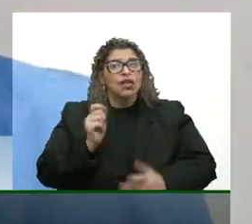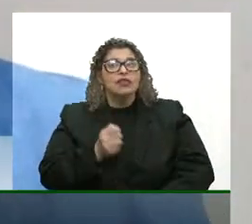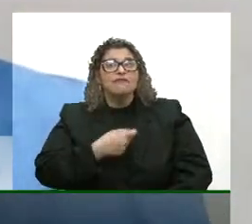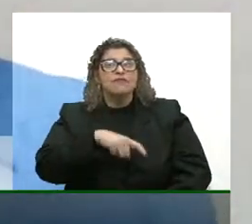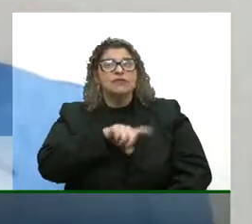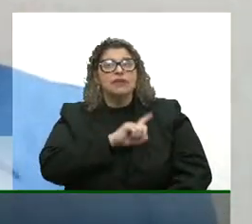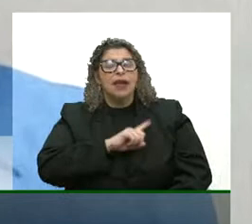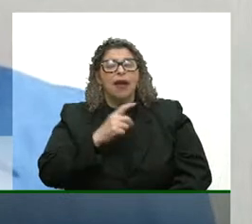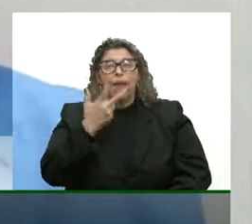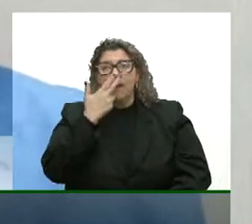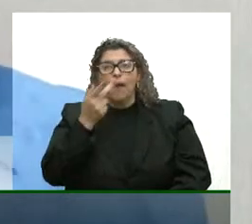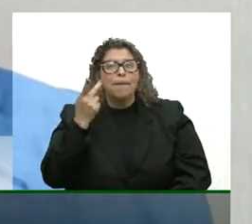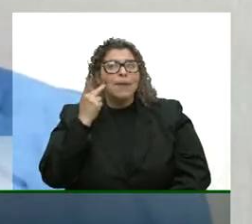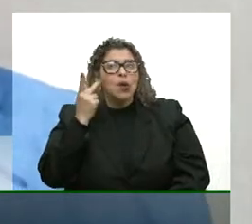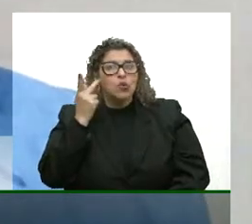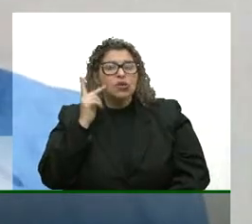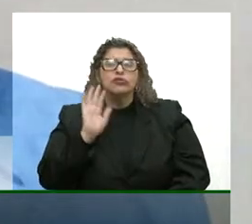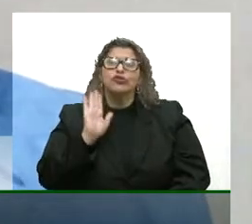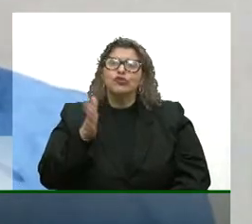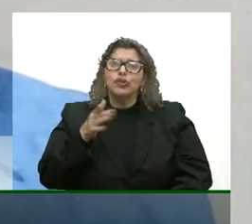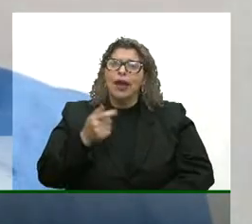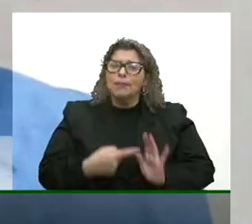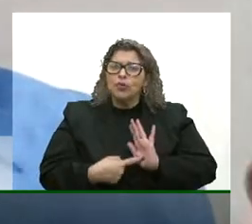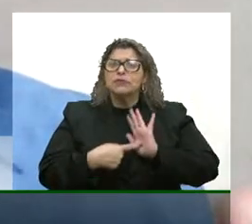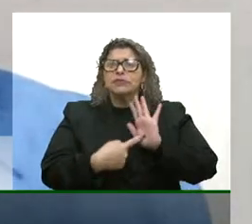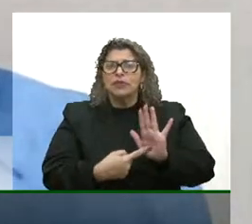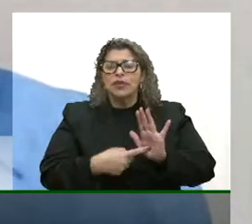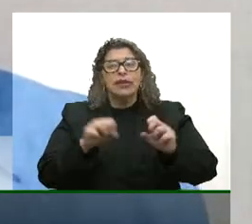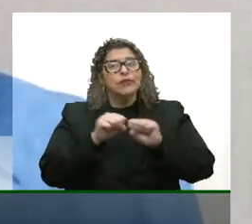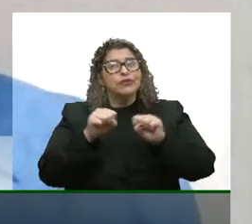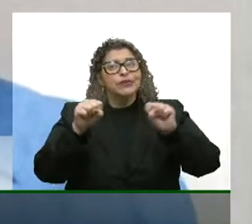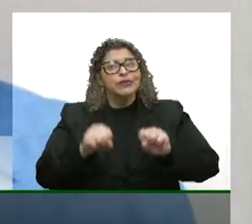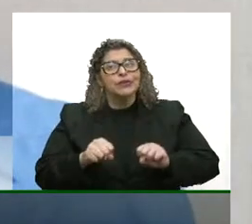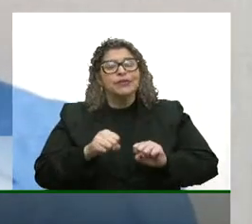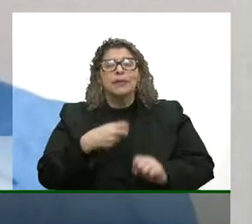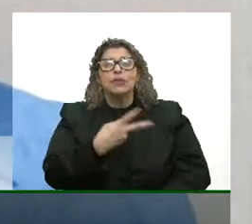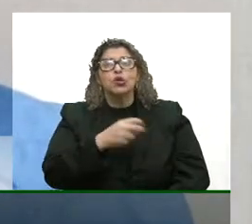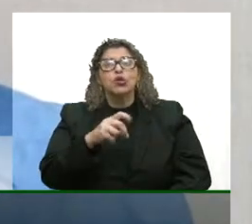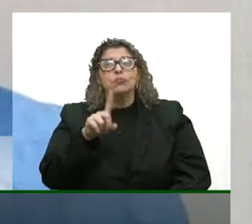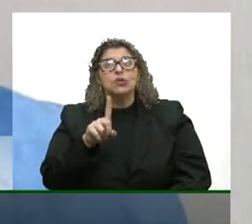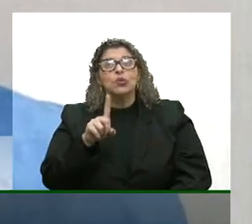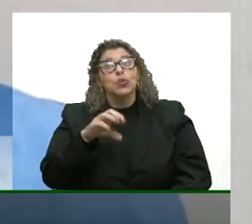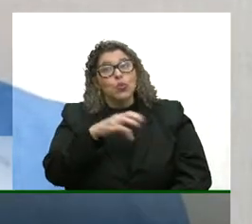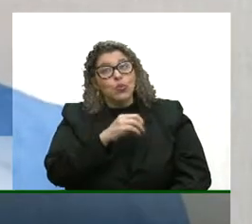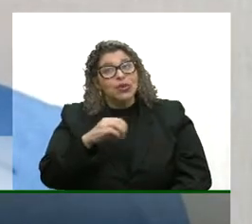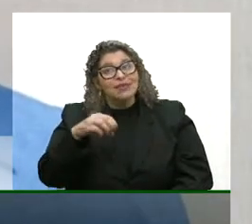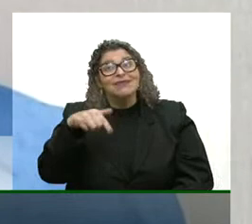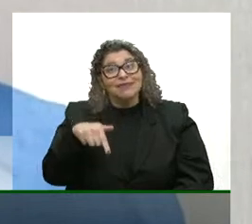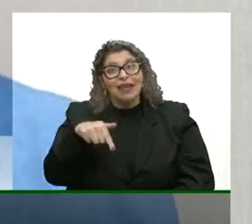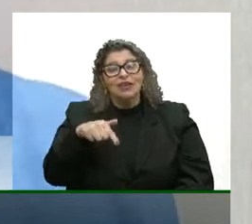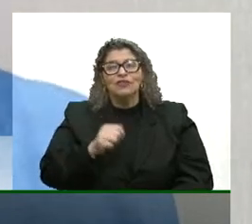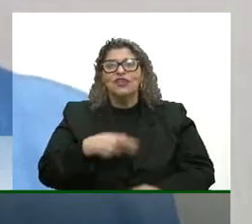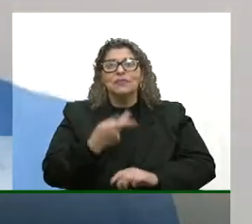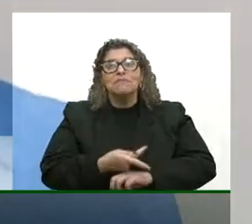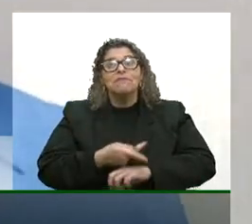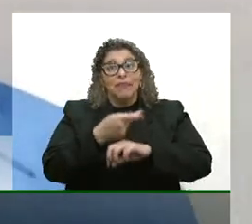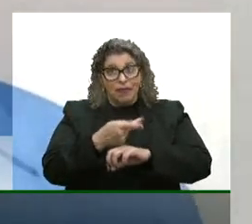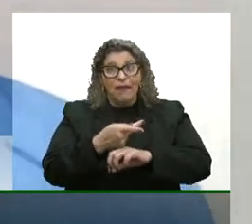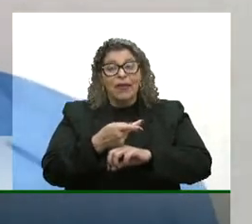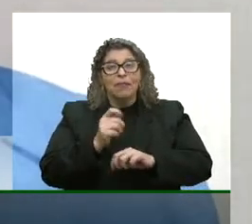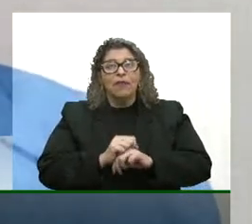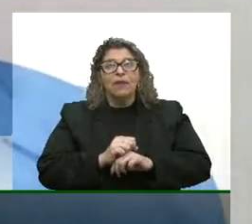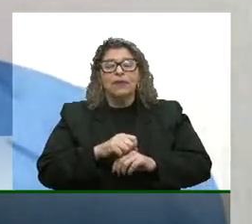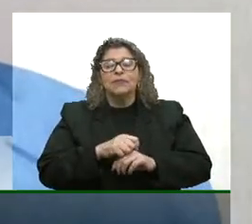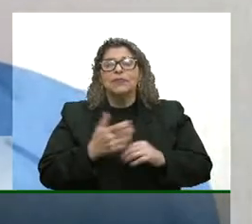de 2019 ao governo do Estado, que é um sistema muito bom que existe desde 2007 em São Paulo, que em vez do prêmio transforma